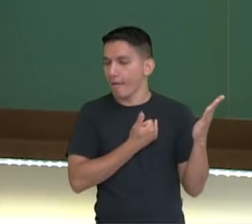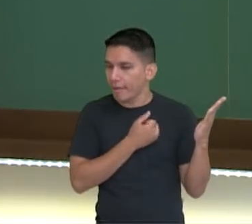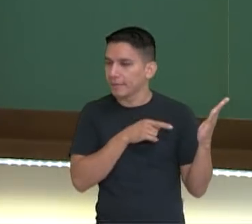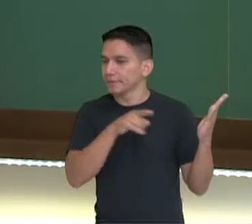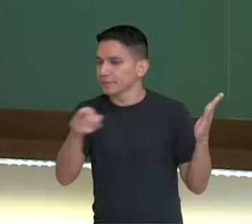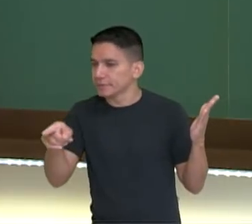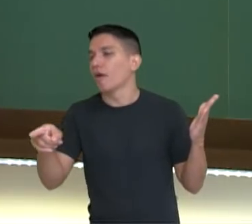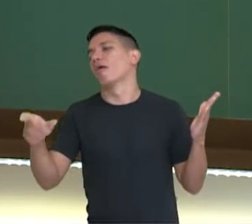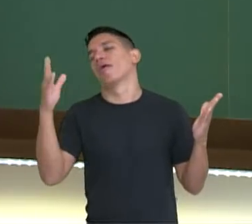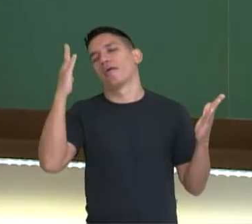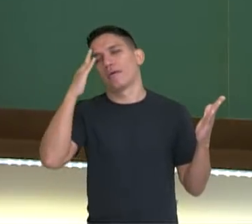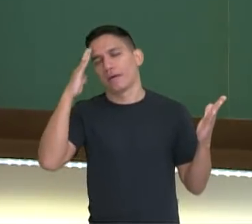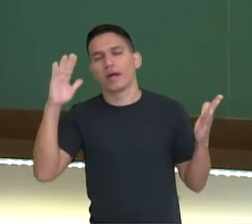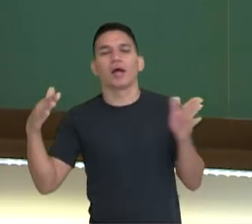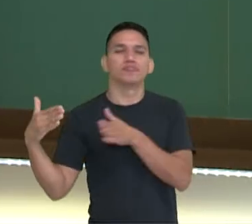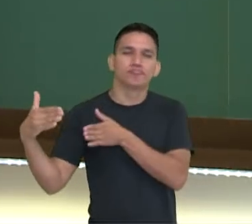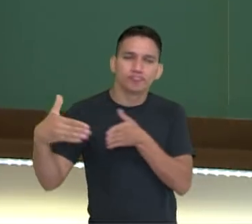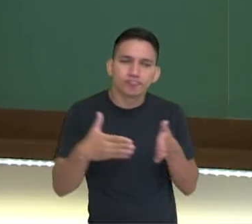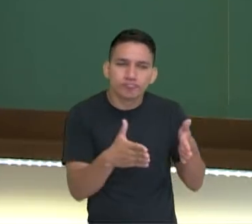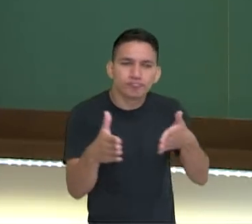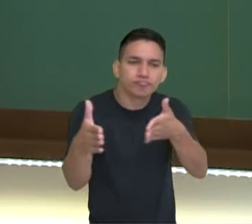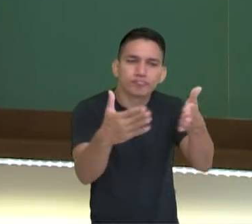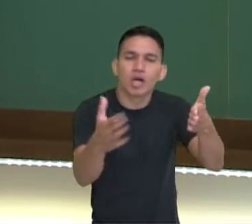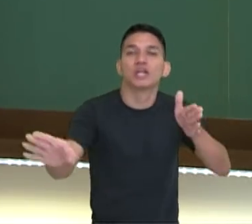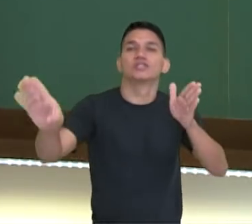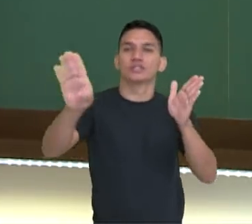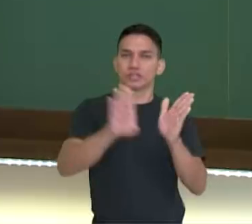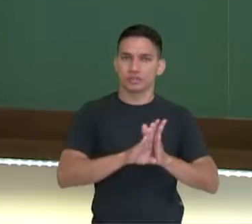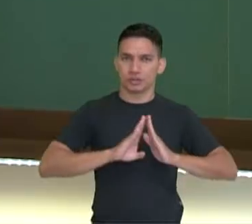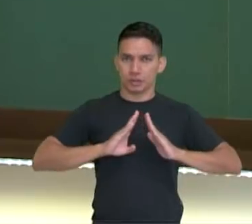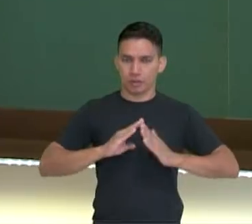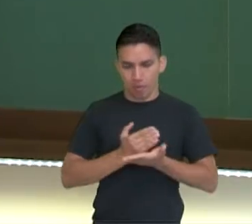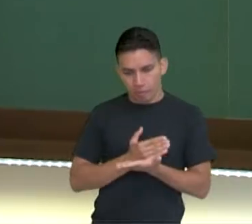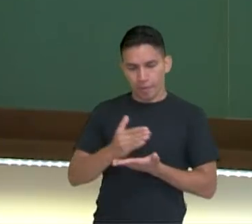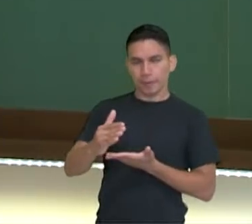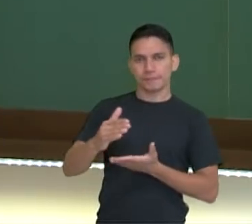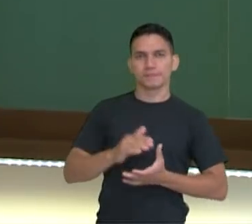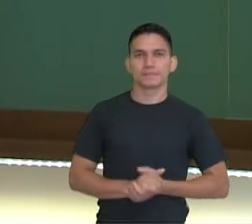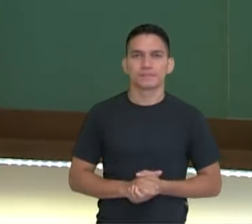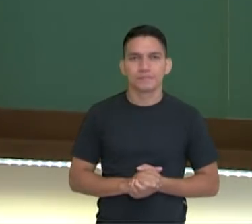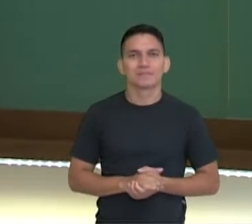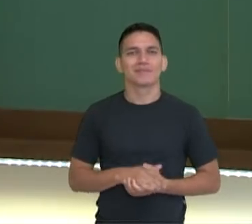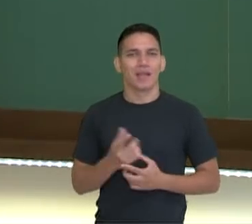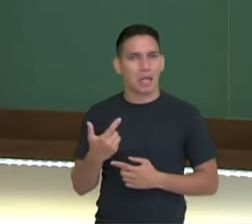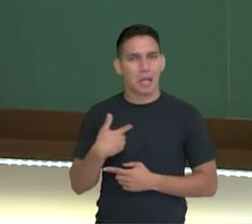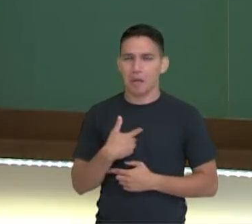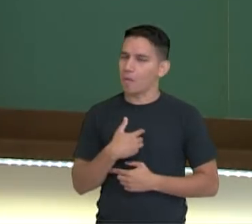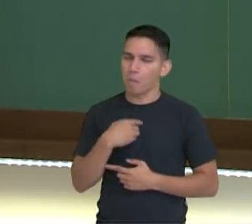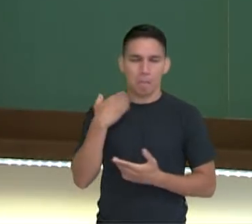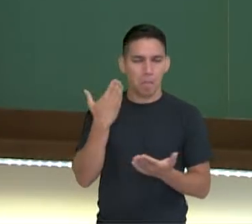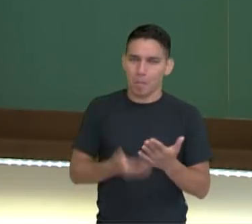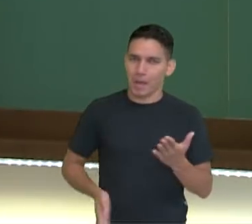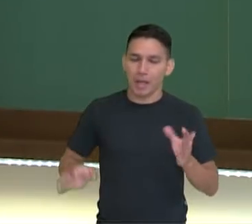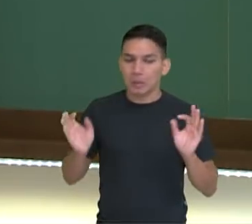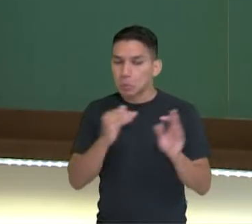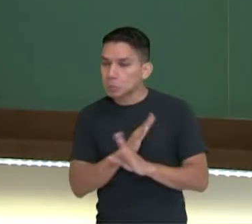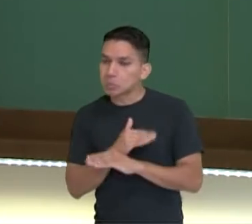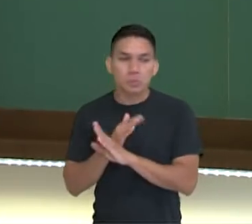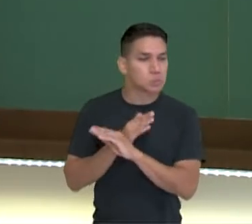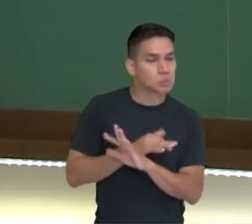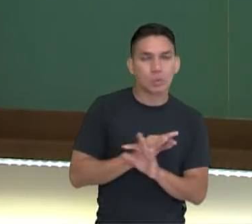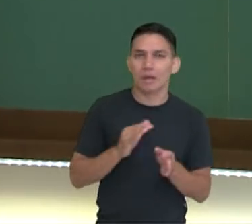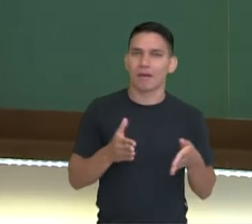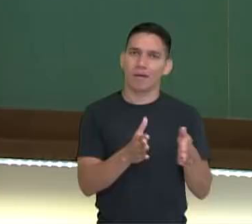no endereço onde eu moro, que eu volte no meu ponto de partida, que eu não me perca desse caminho,